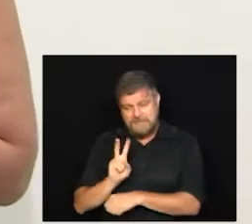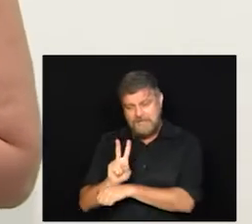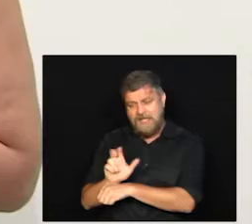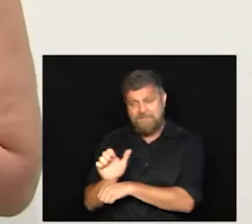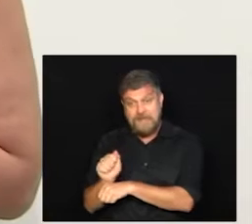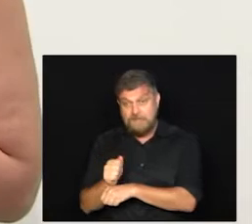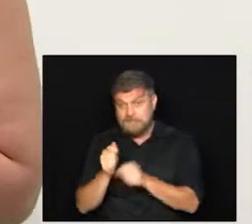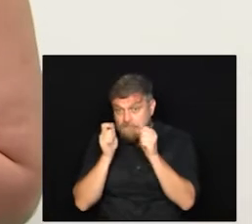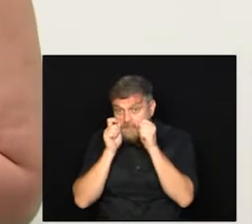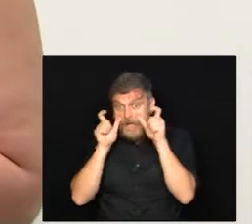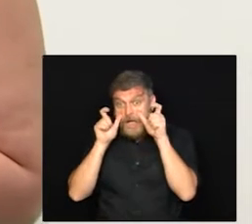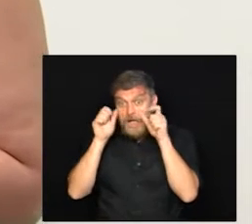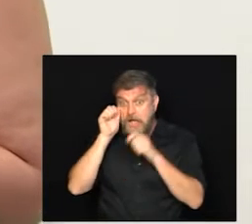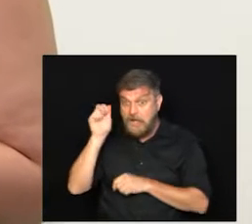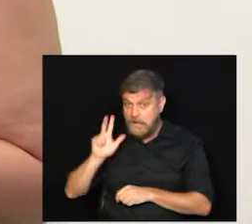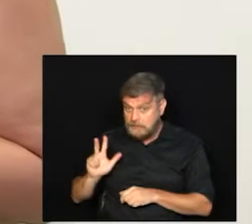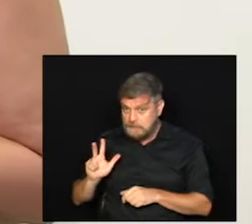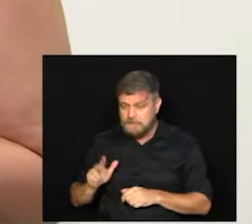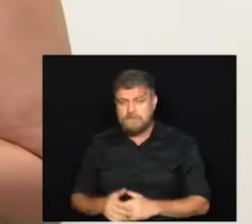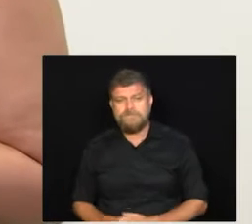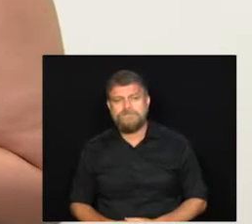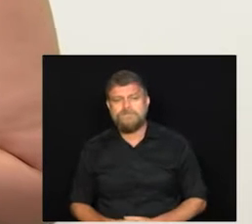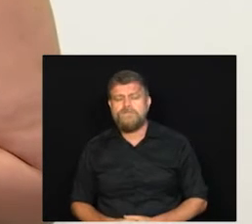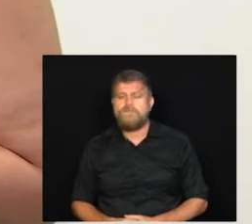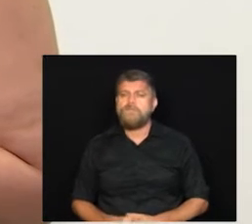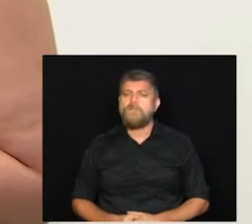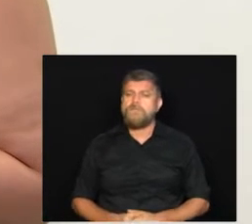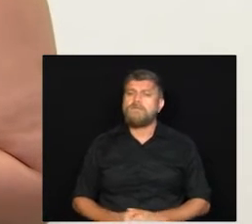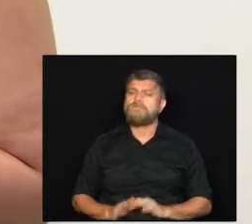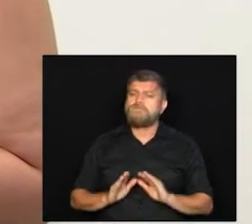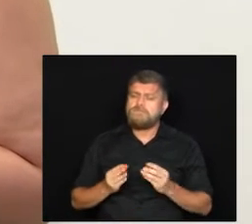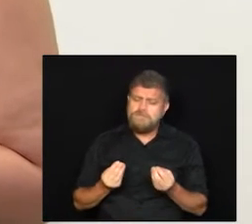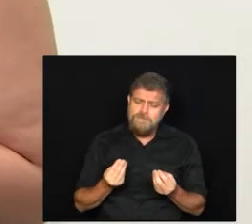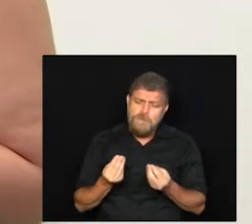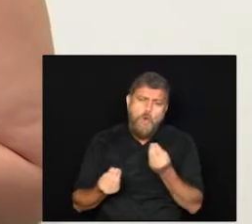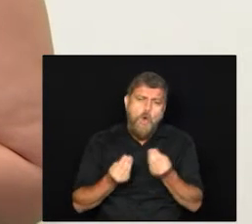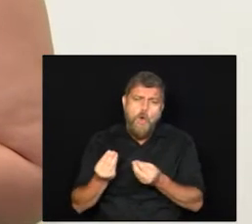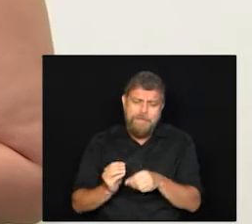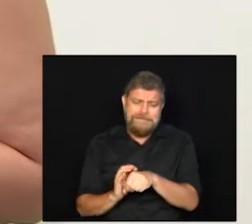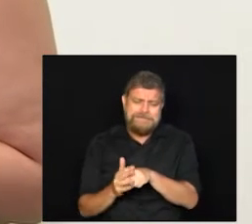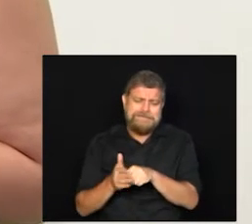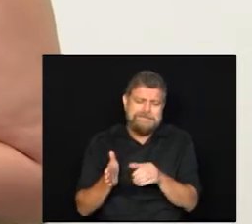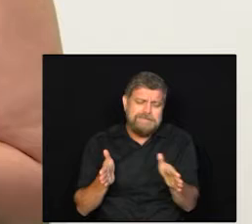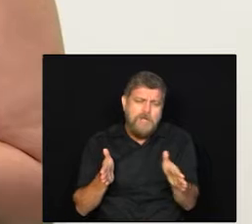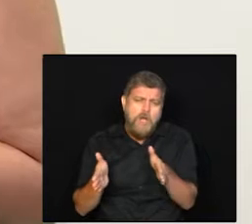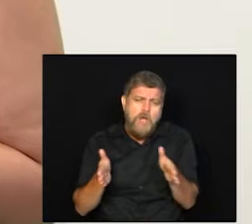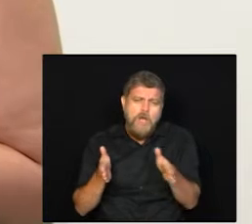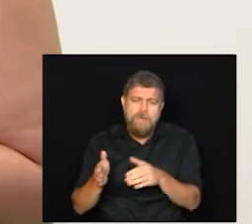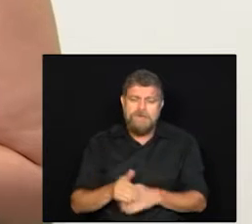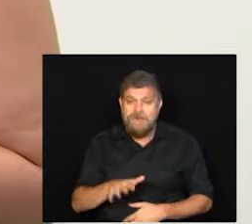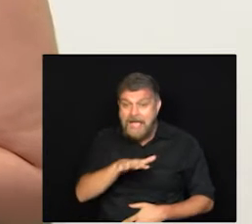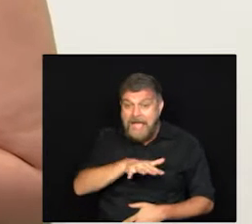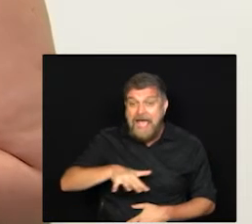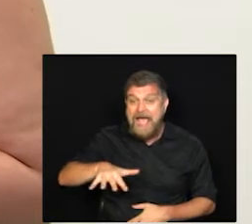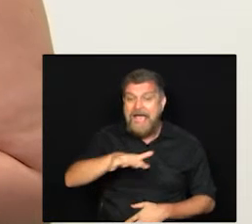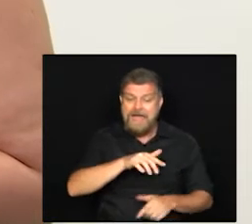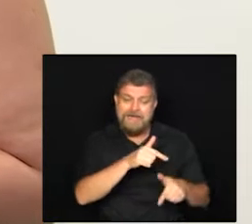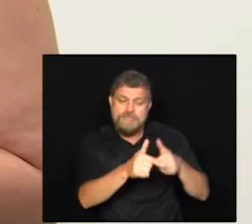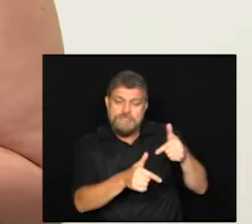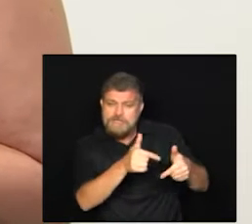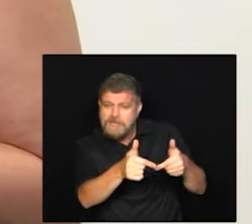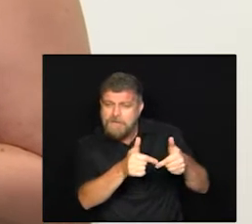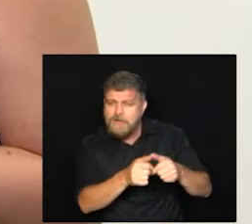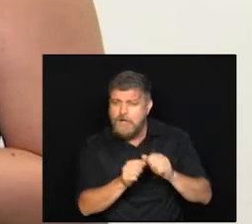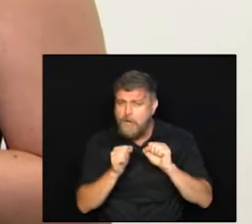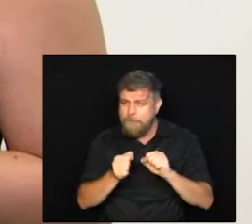estar atento. O que a gente pode dizer sobre esse momento, Viviane, no quesito áreas de atuação? A gente